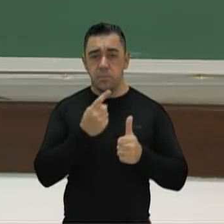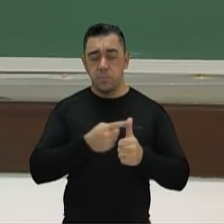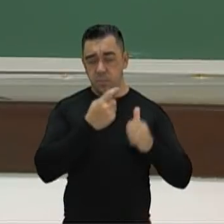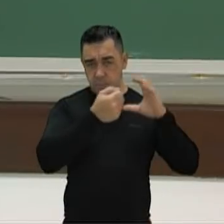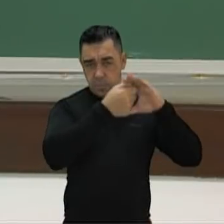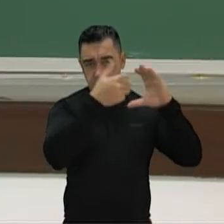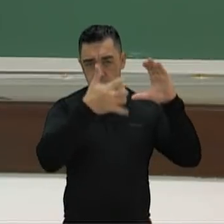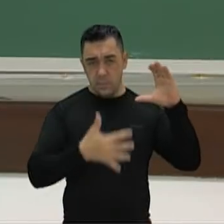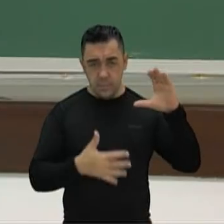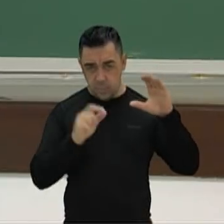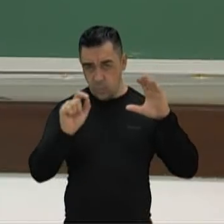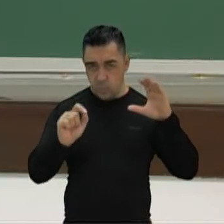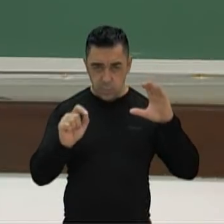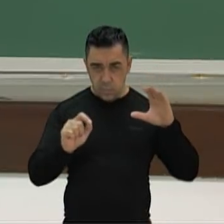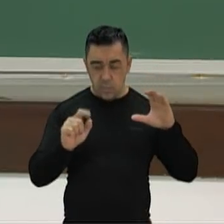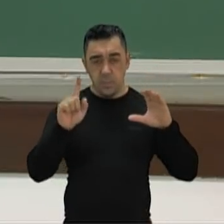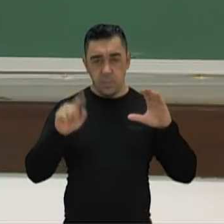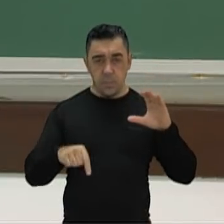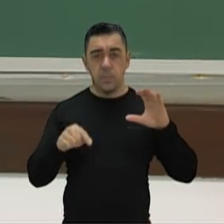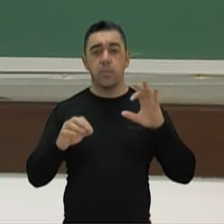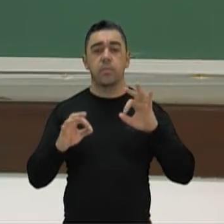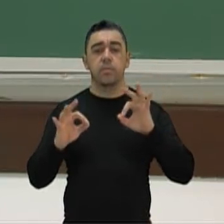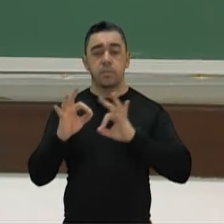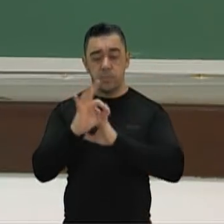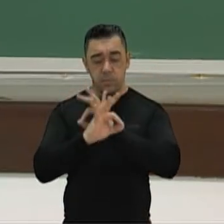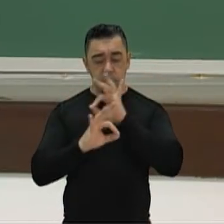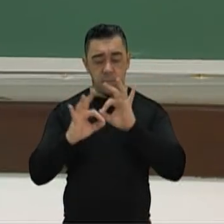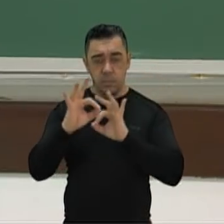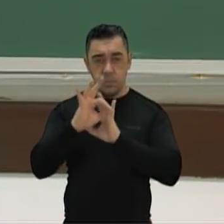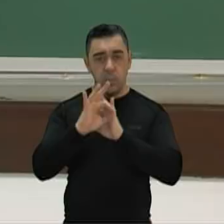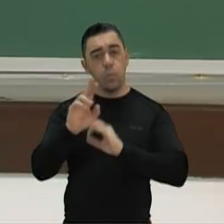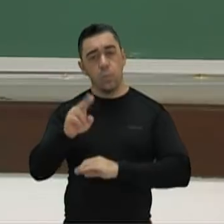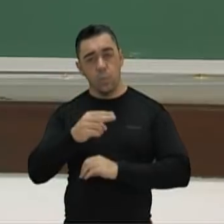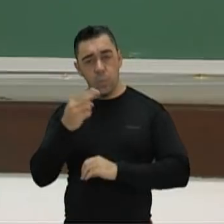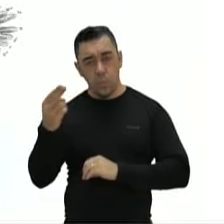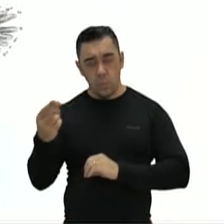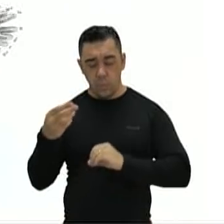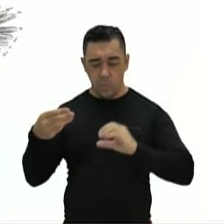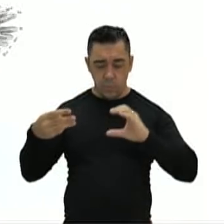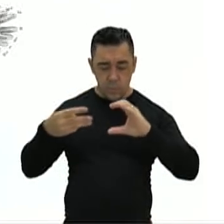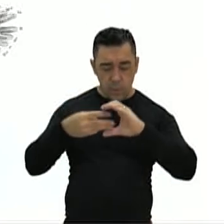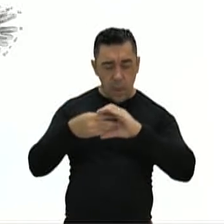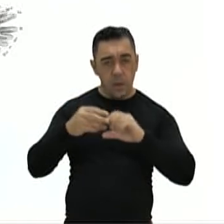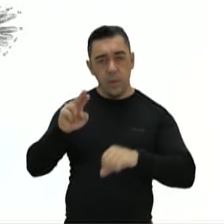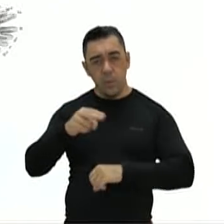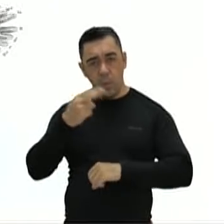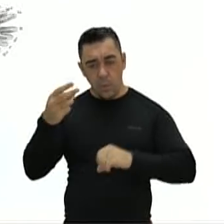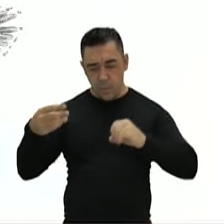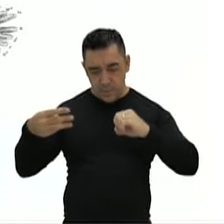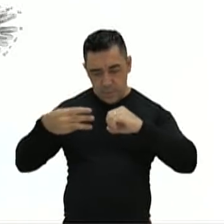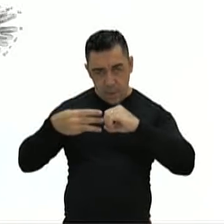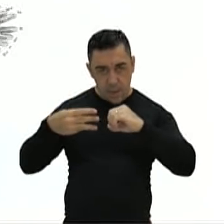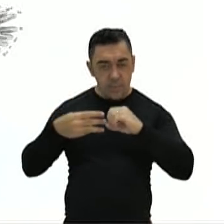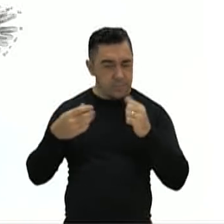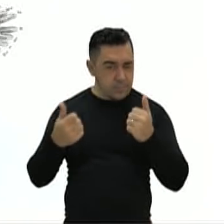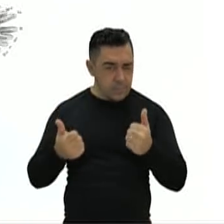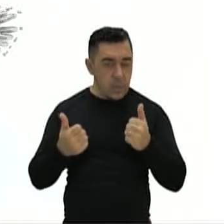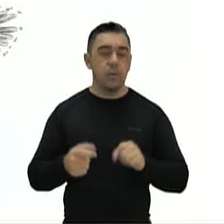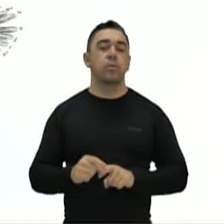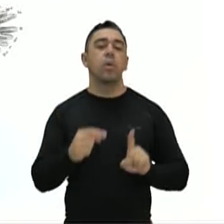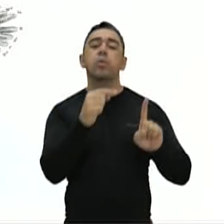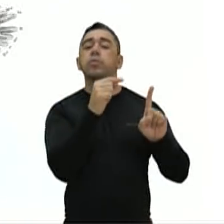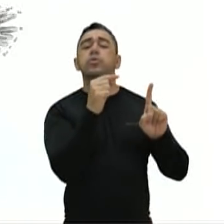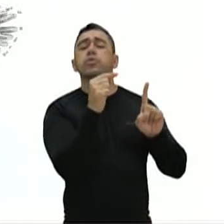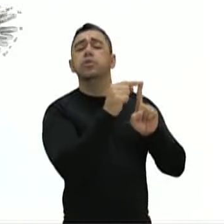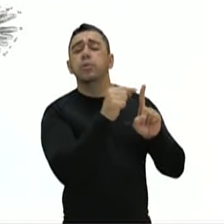seres vivos, que são as células. Os tipos e as estruturas celulares. Se